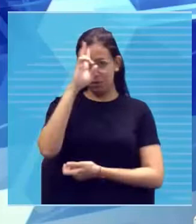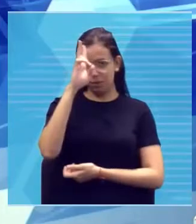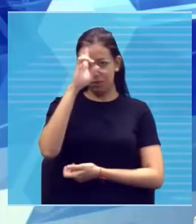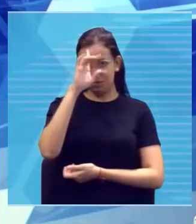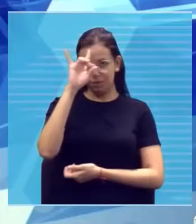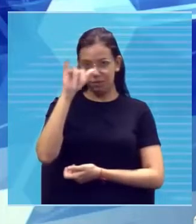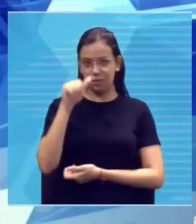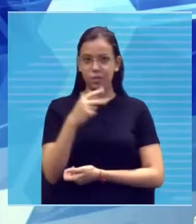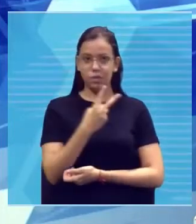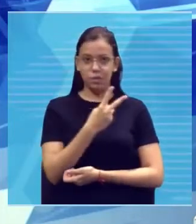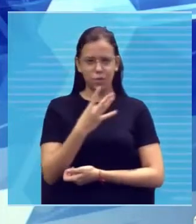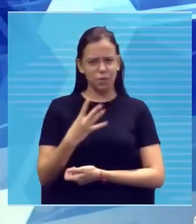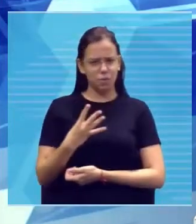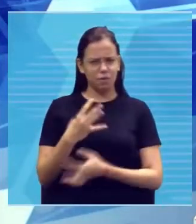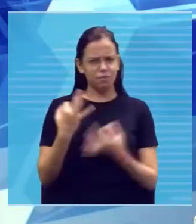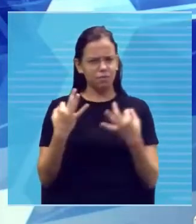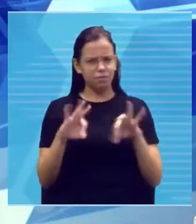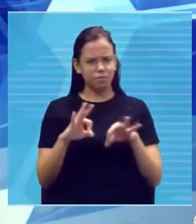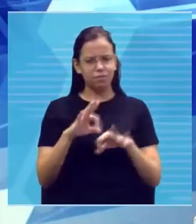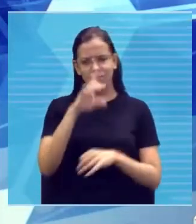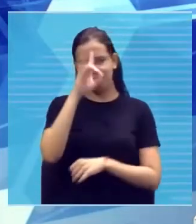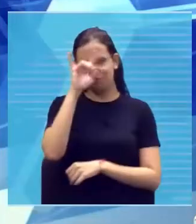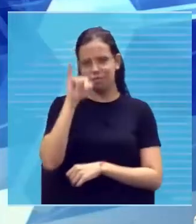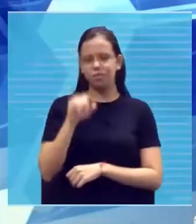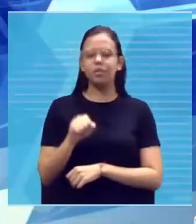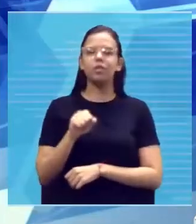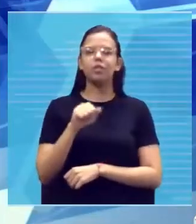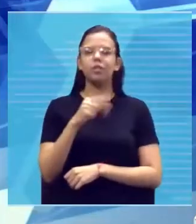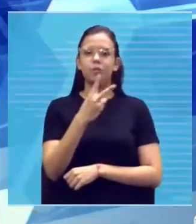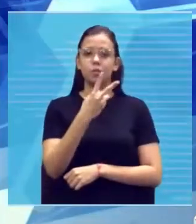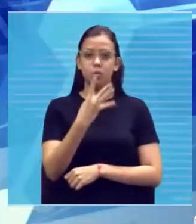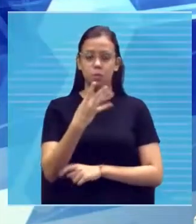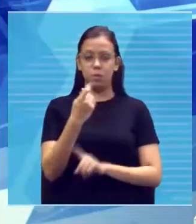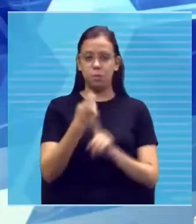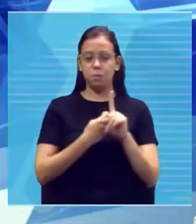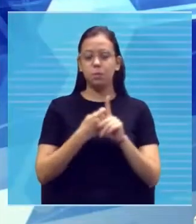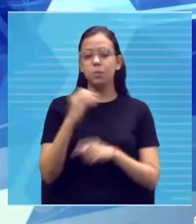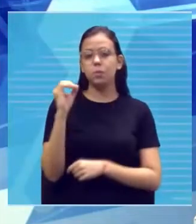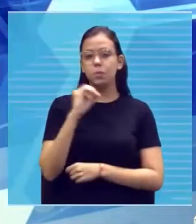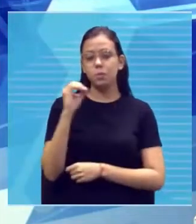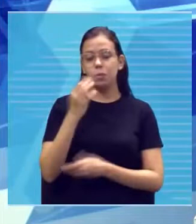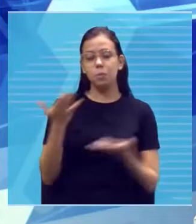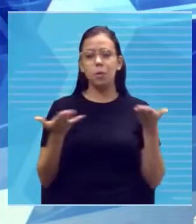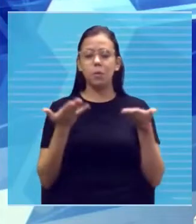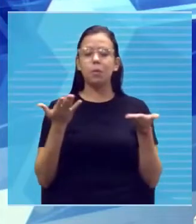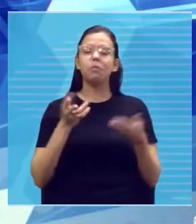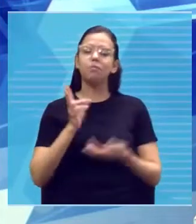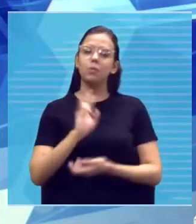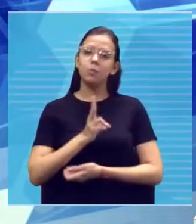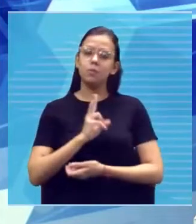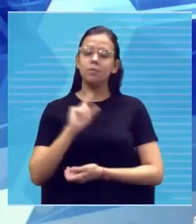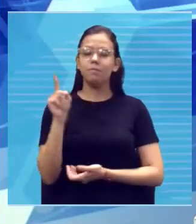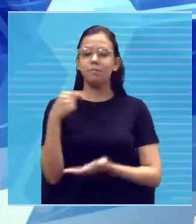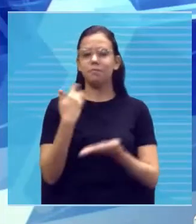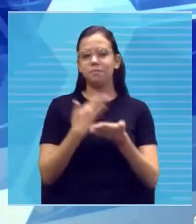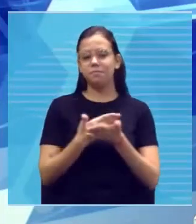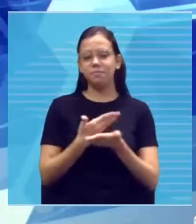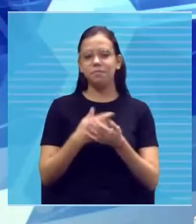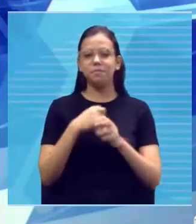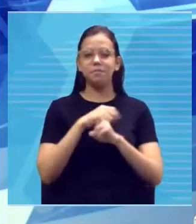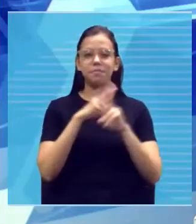24 é isso 24 de Outubro e a gente vai dar continuidade Às nossas aulas sobre